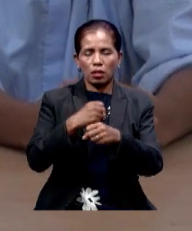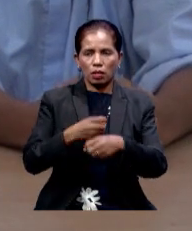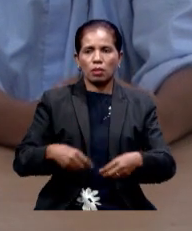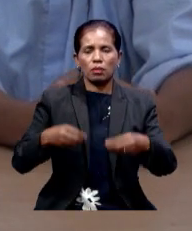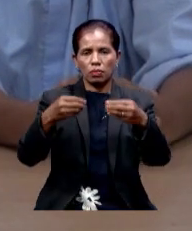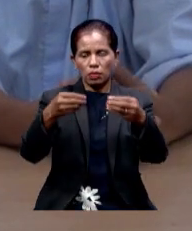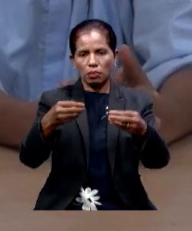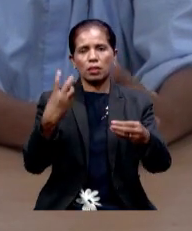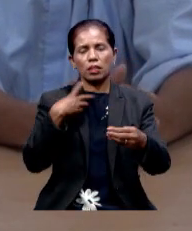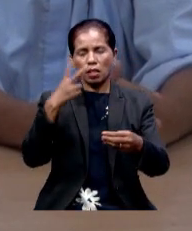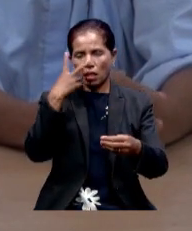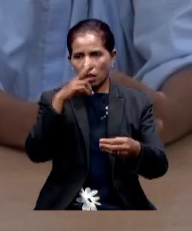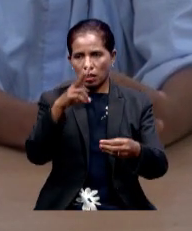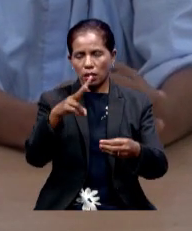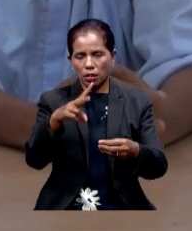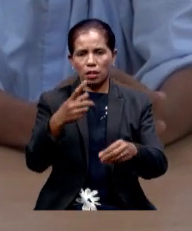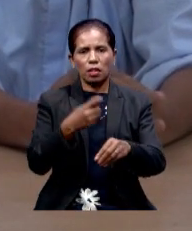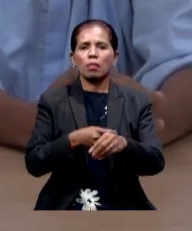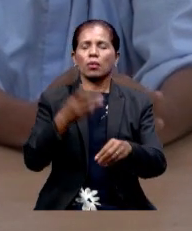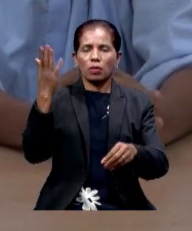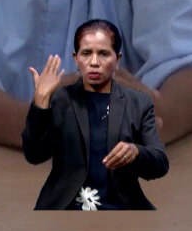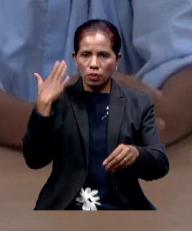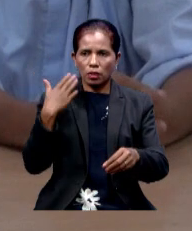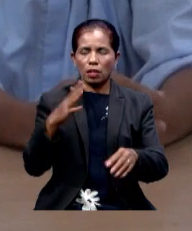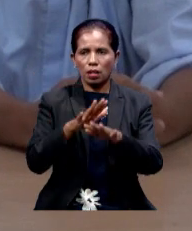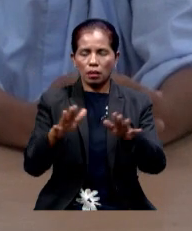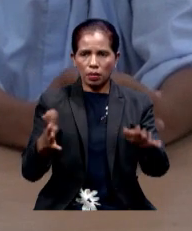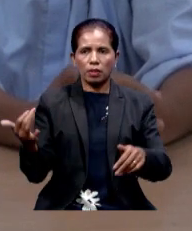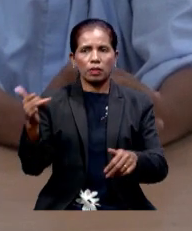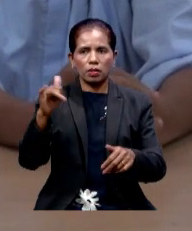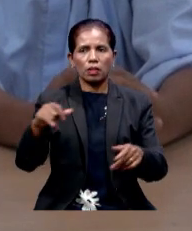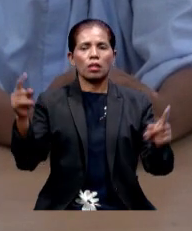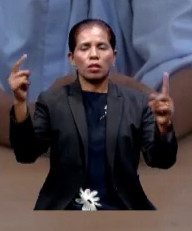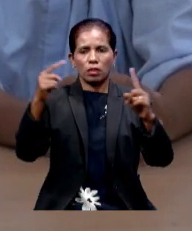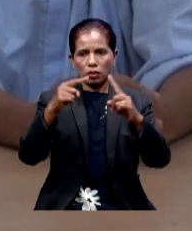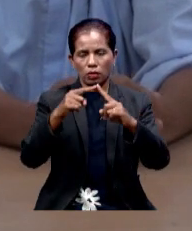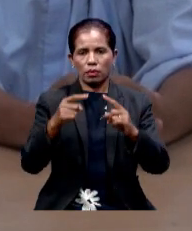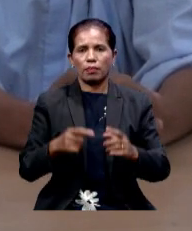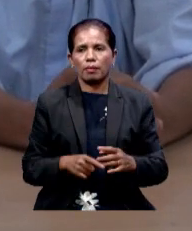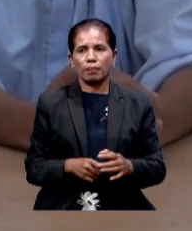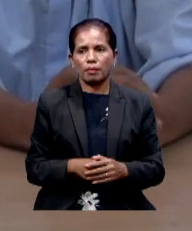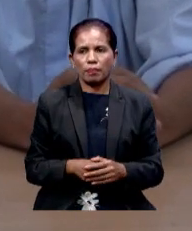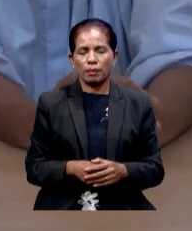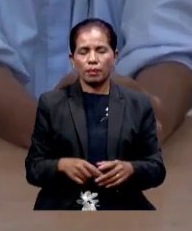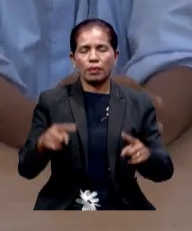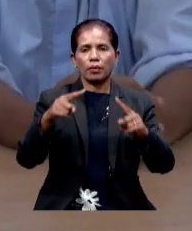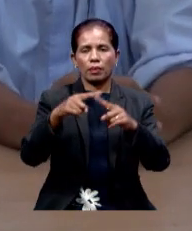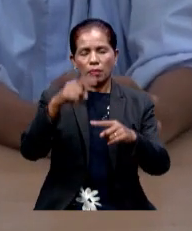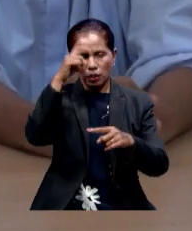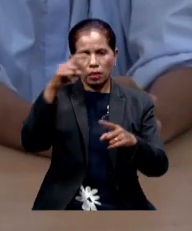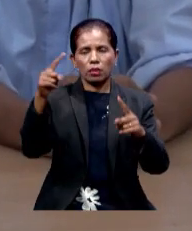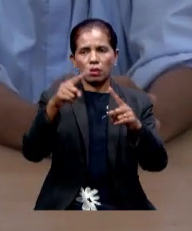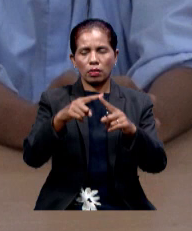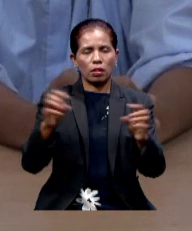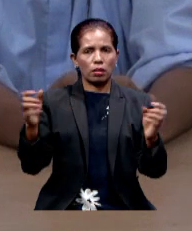hare referensi ba kotuk ne lebar sira to iha ida ne tau ne la